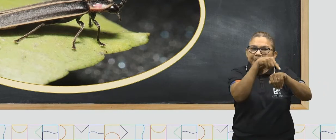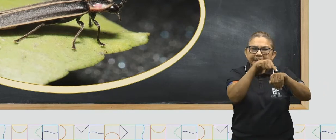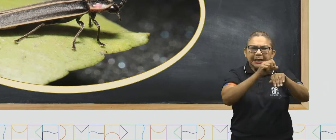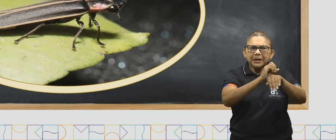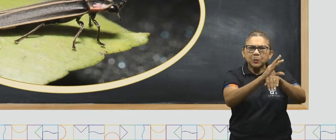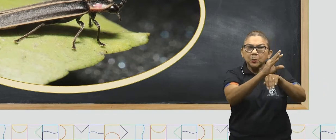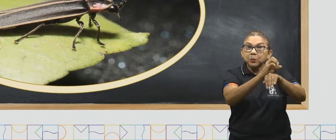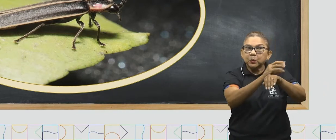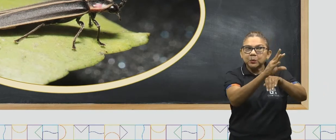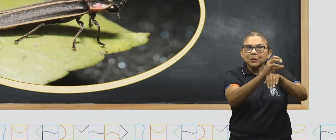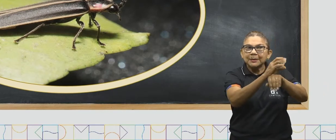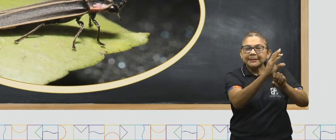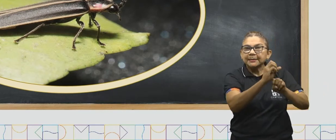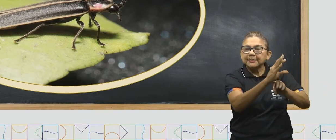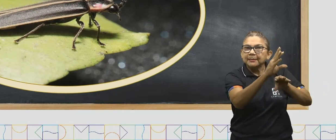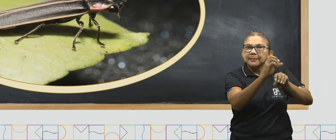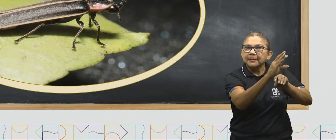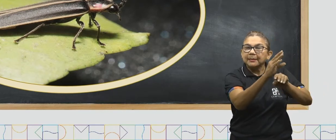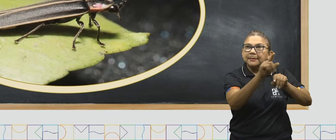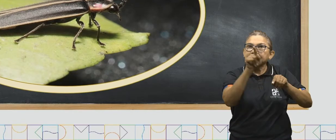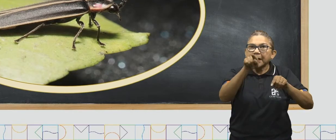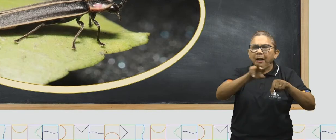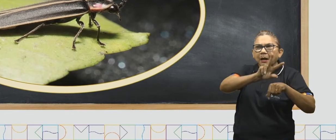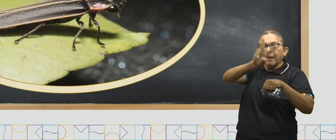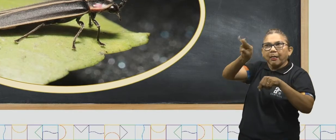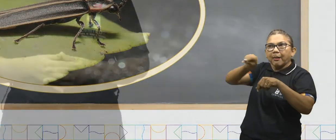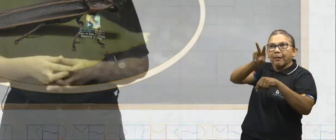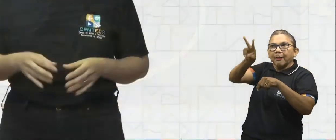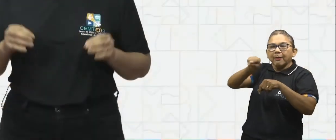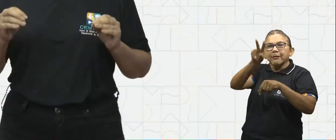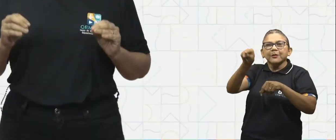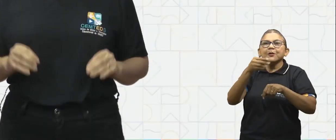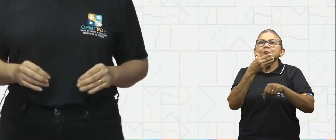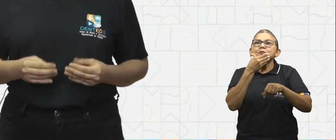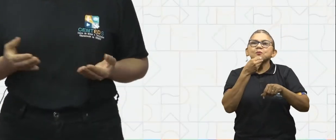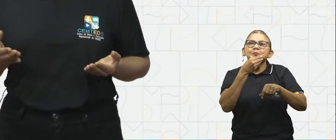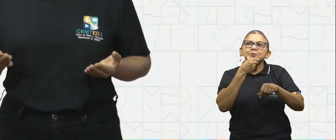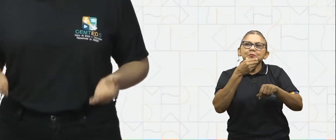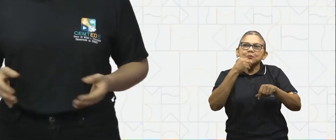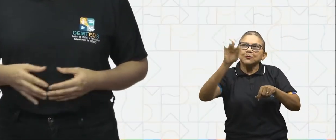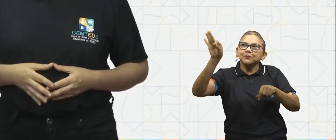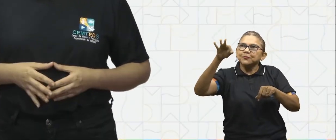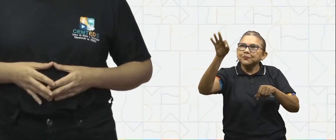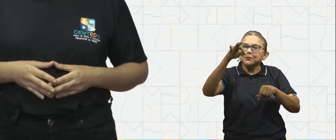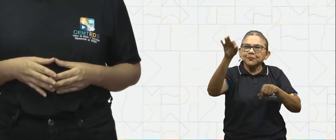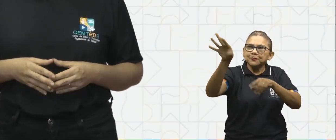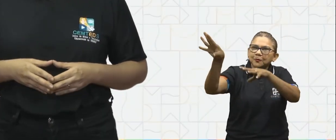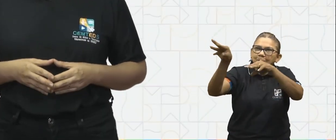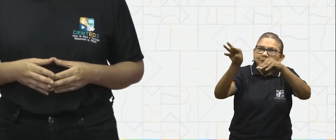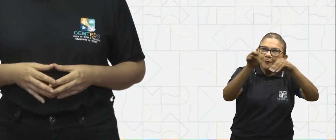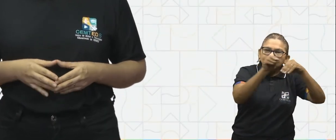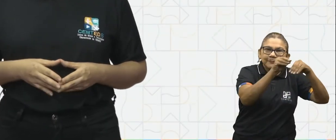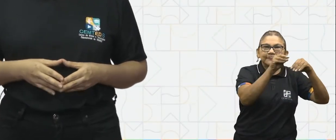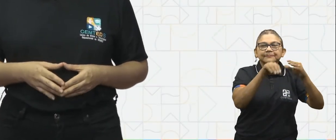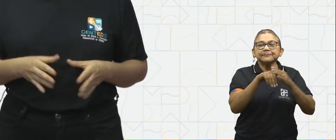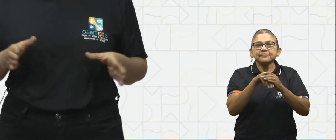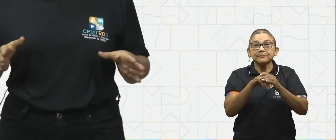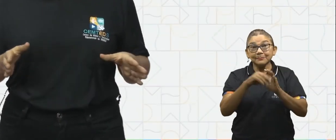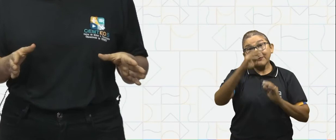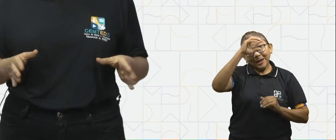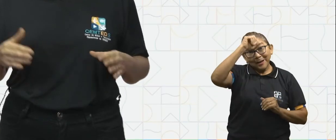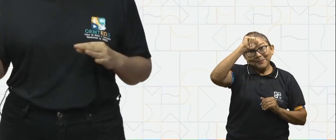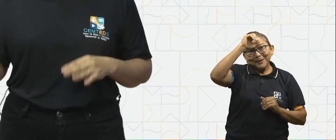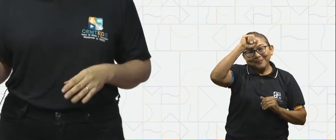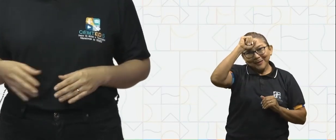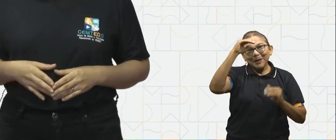fim de atrair os machos que voam por perto. Depois de aprender sobre concordância verbal e